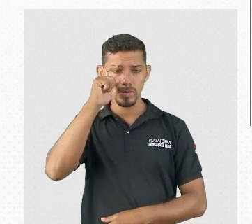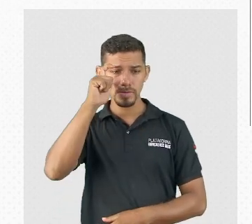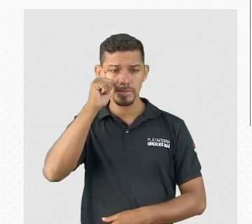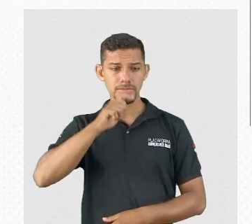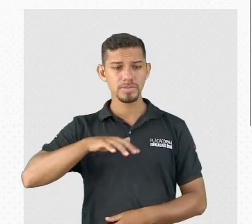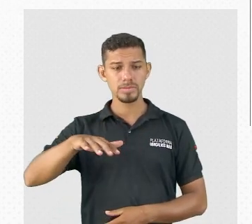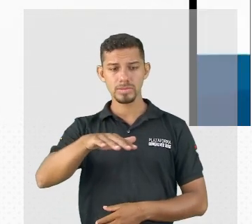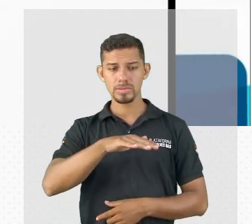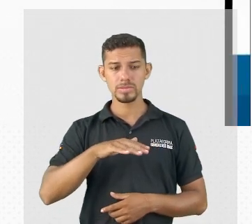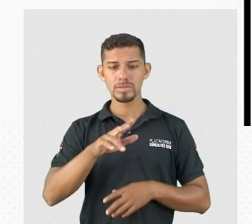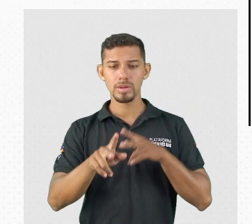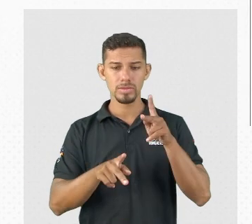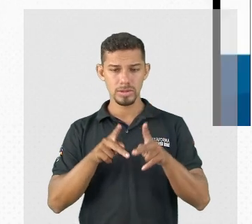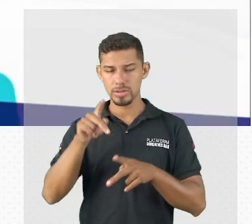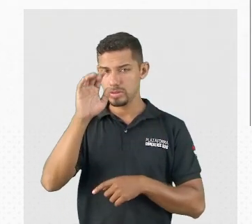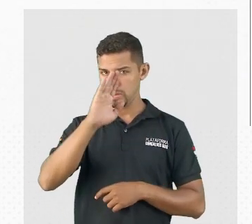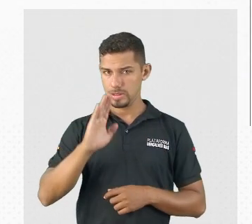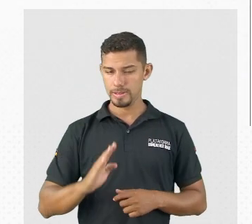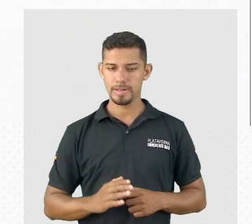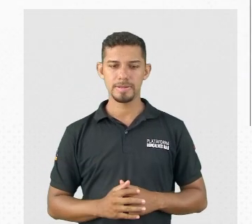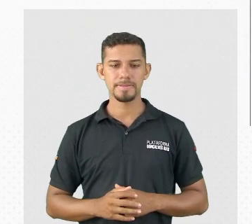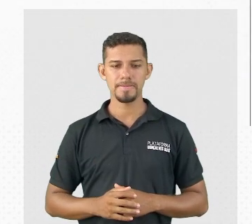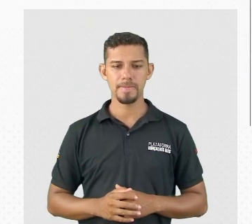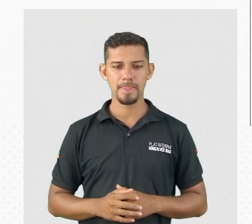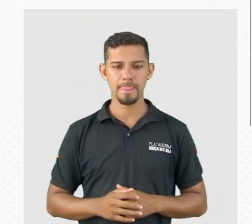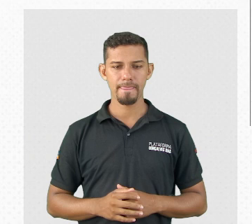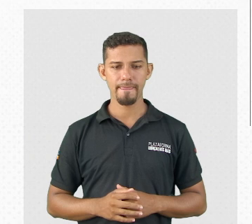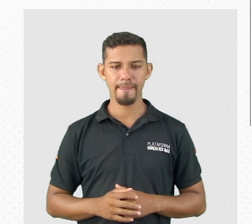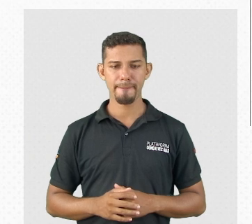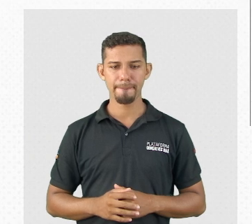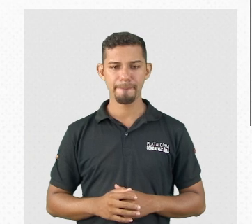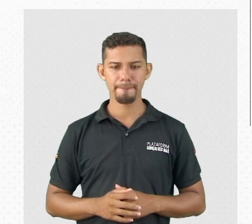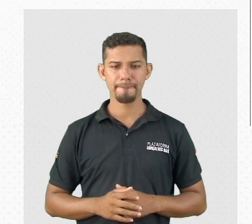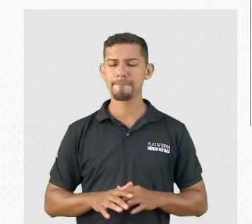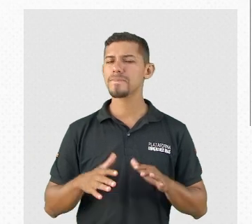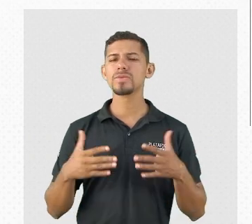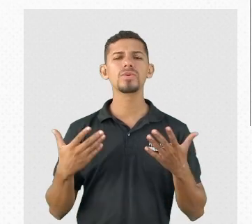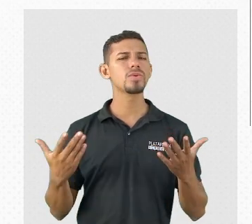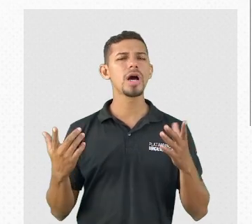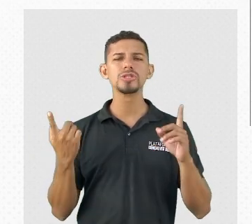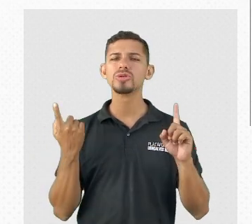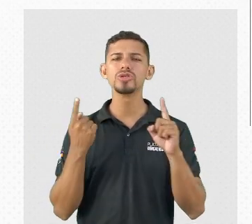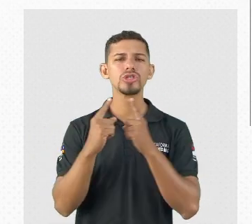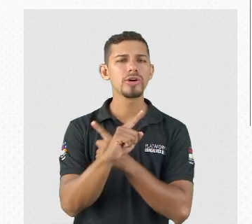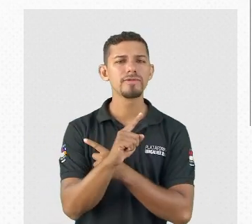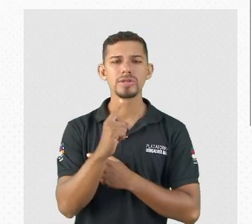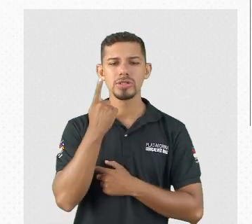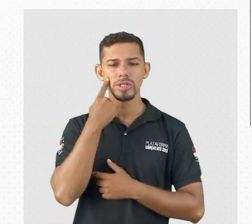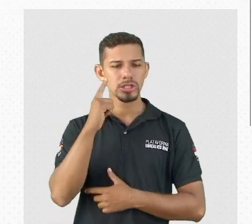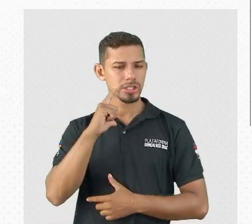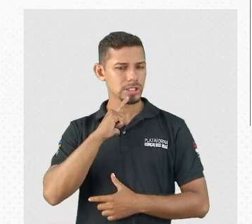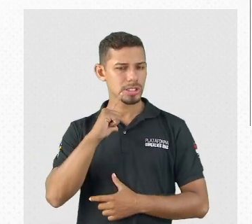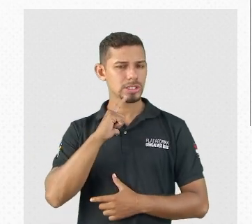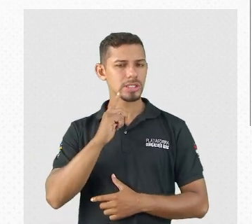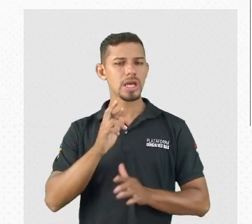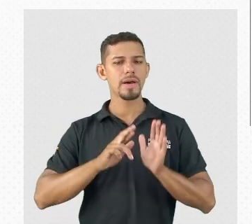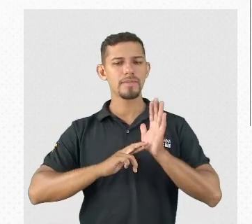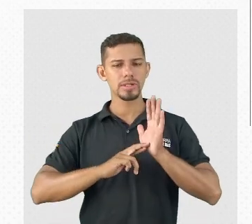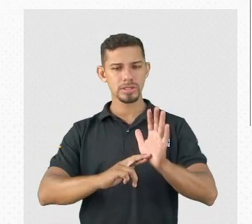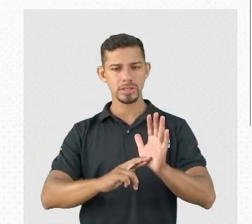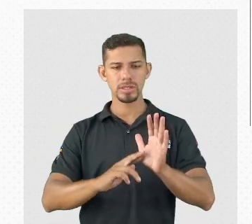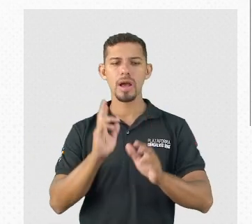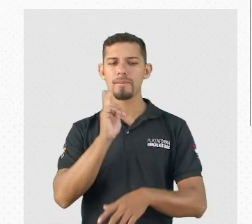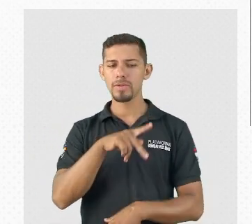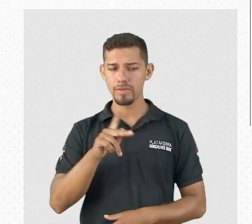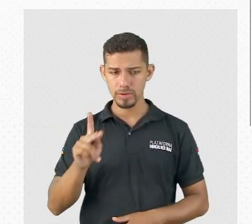interesses da população brasileira. Então, quais são os desafios que a gente tem a essa representatividade? Professora,